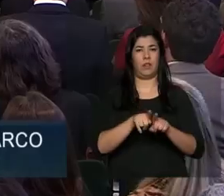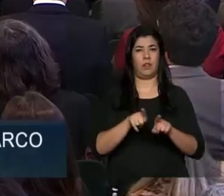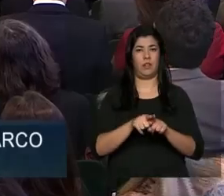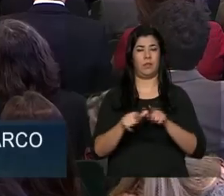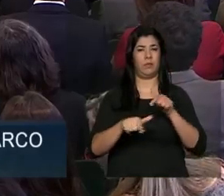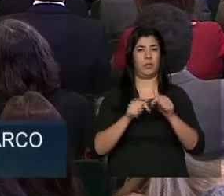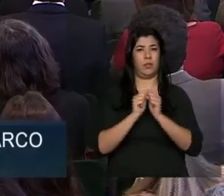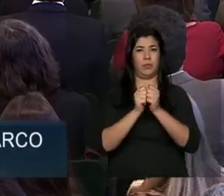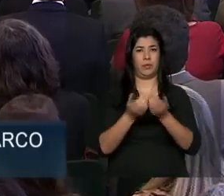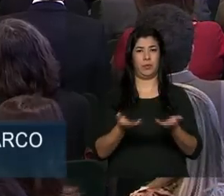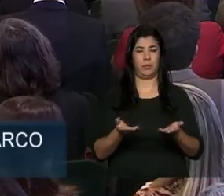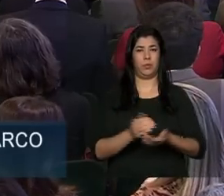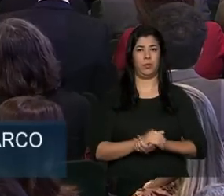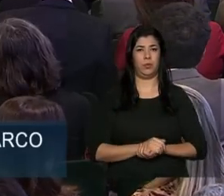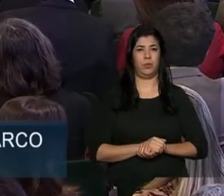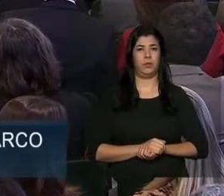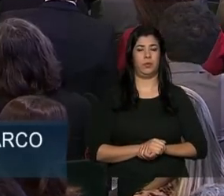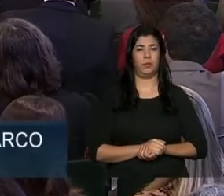ministério.